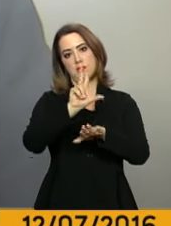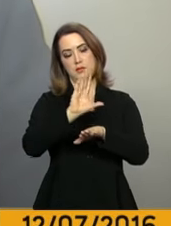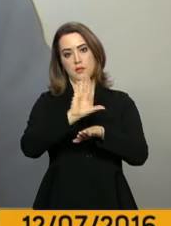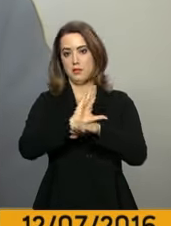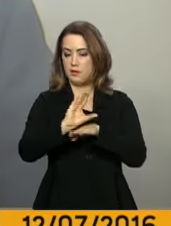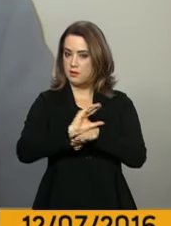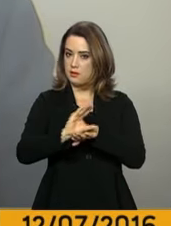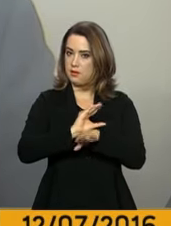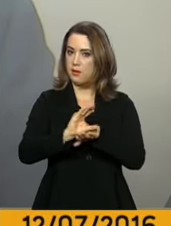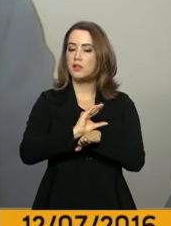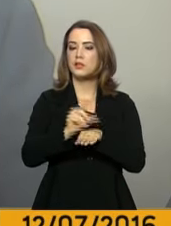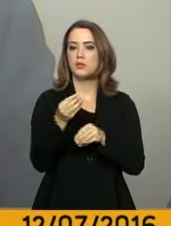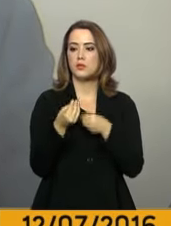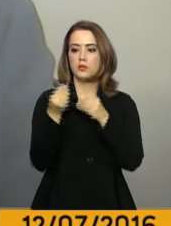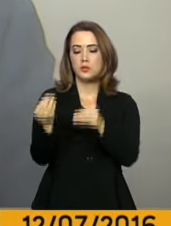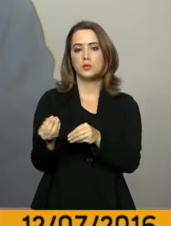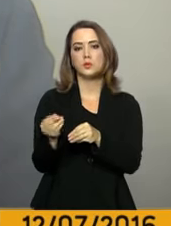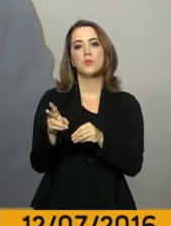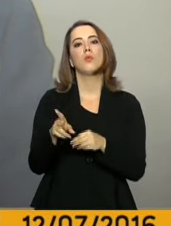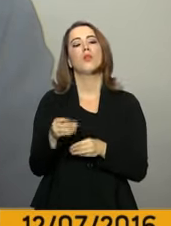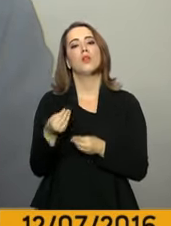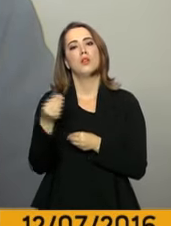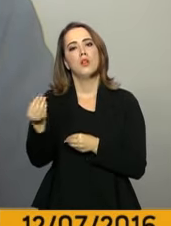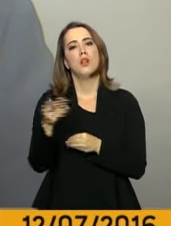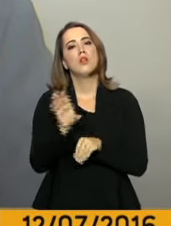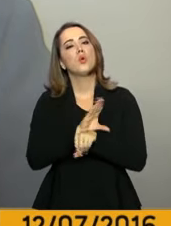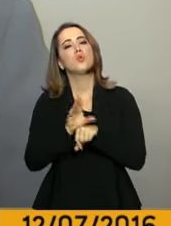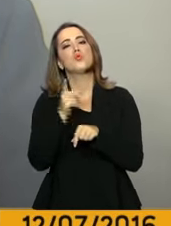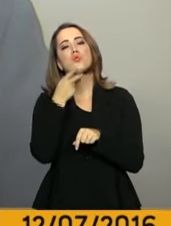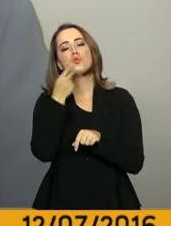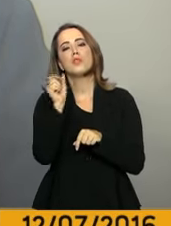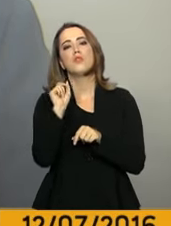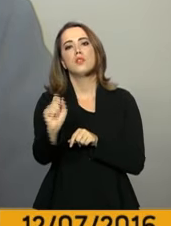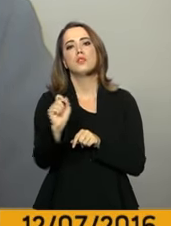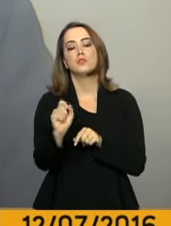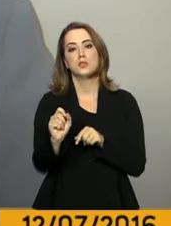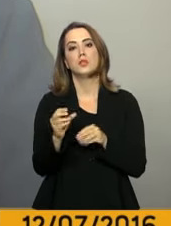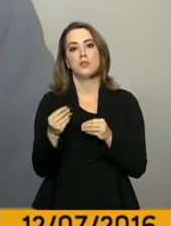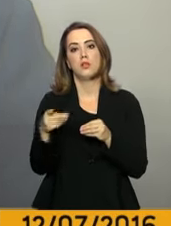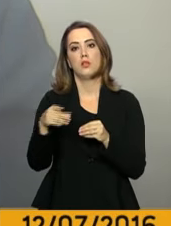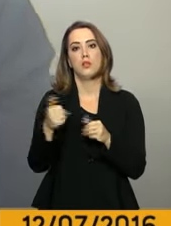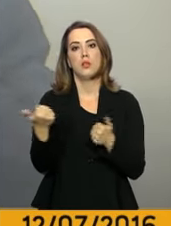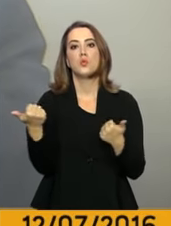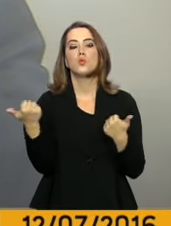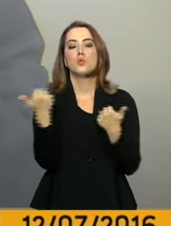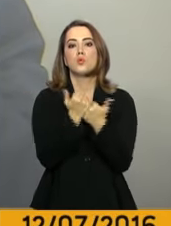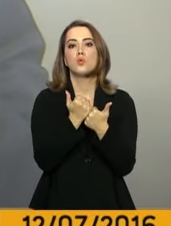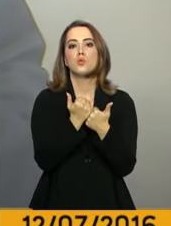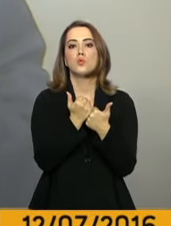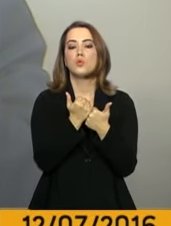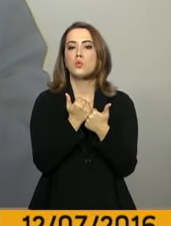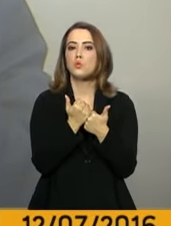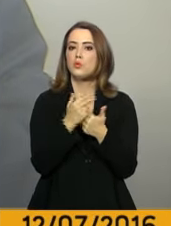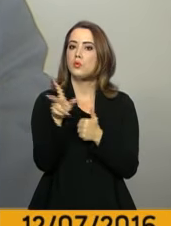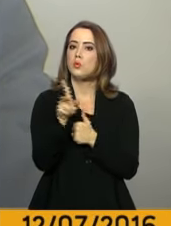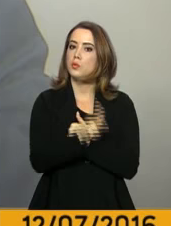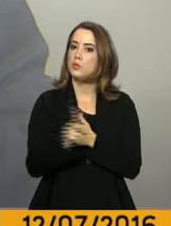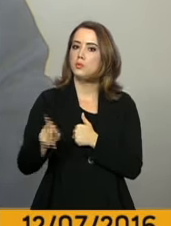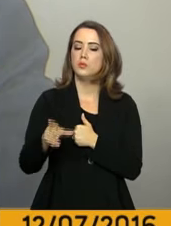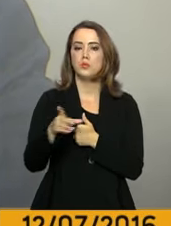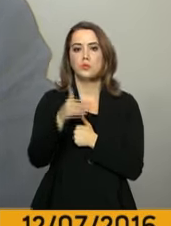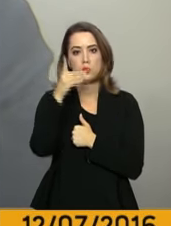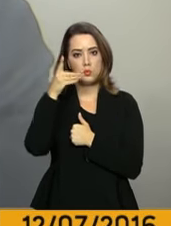79 diz assim cabe ao vice-presidente substituir a presidente nas suas ausências ou impedimentos portanto uma palavra